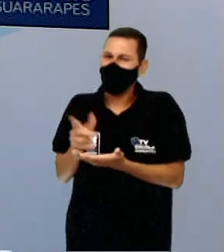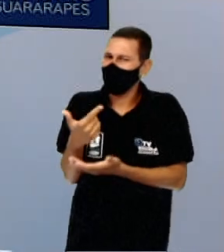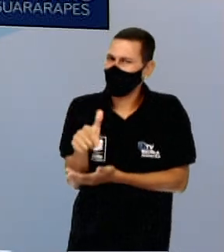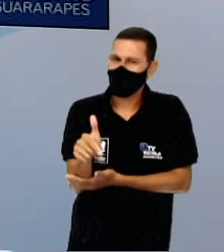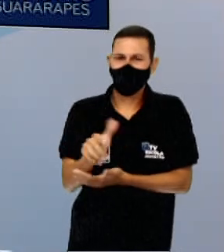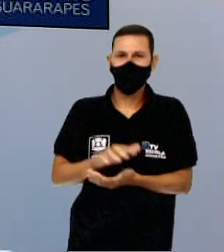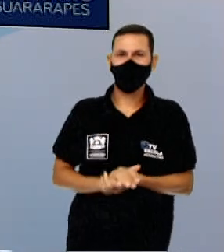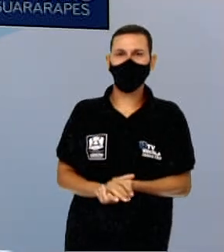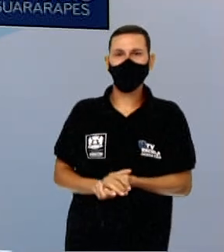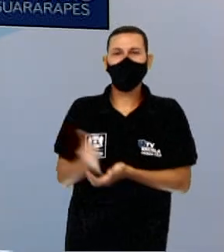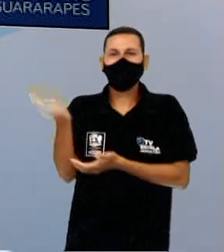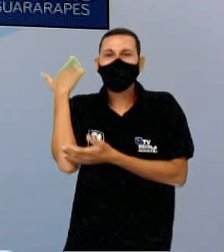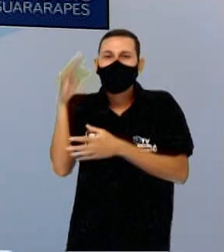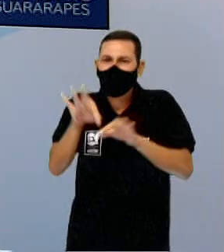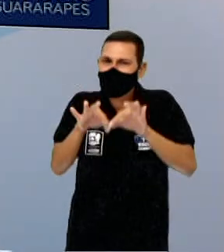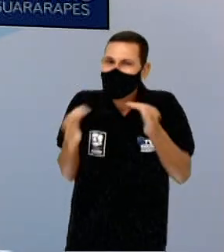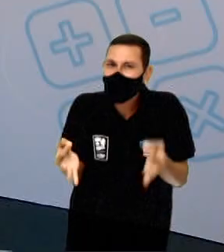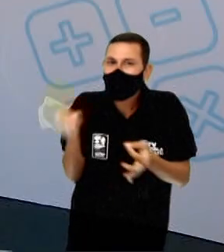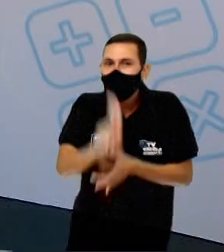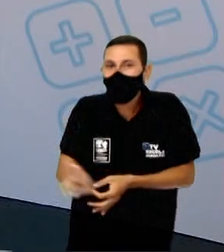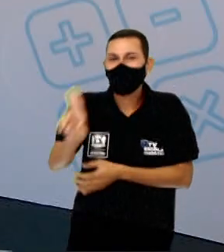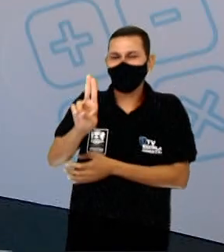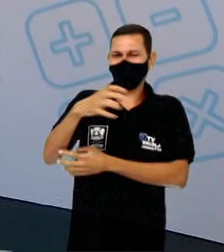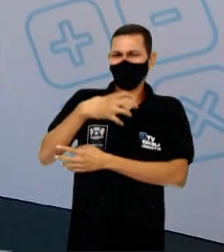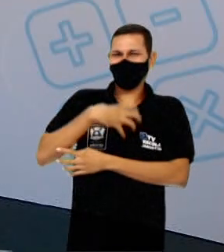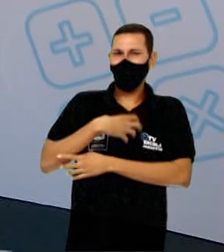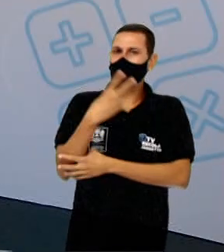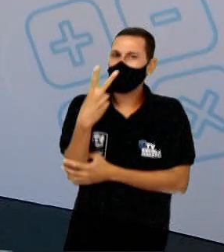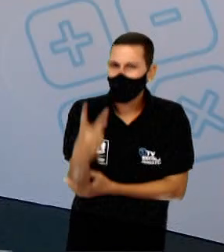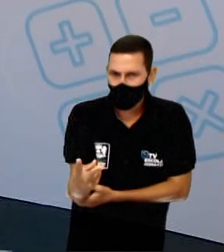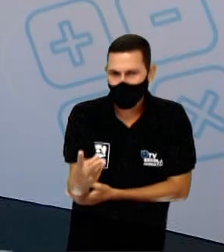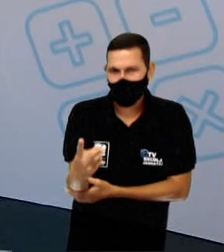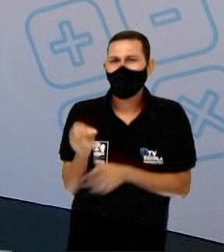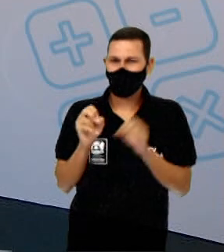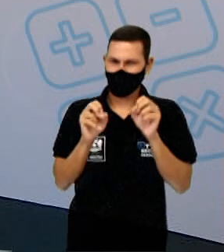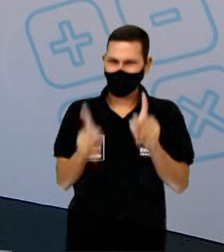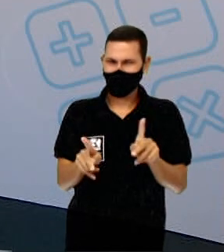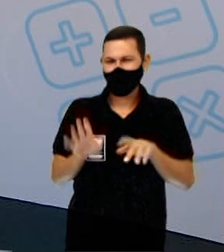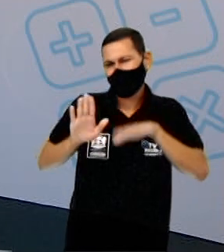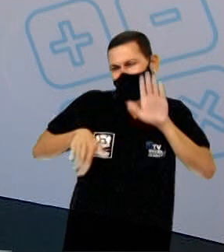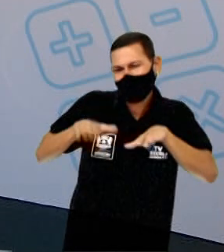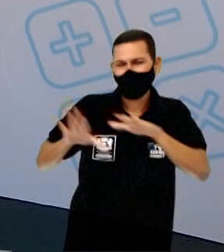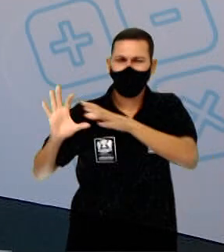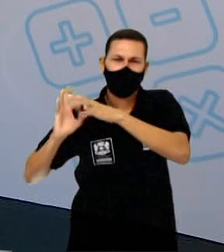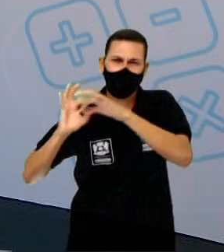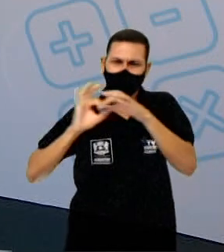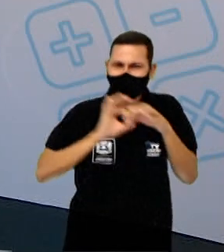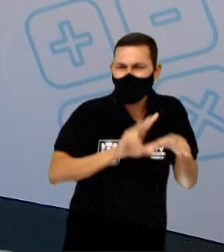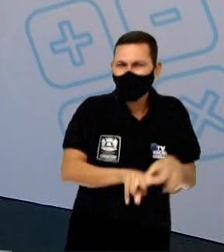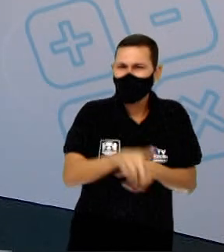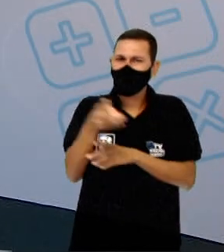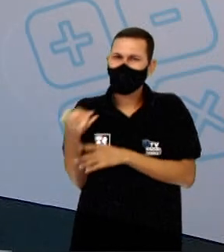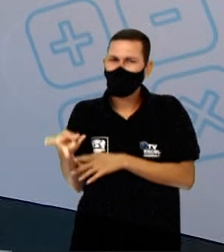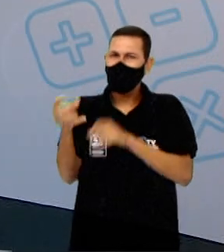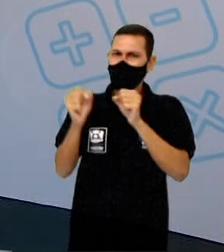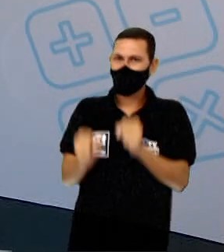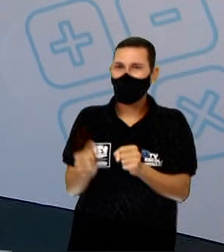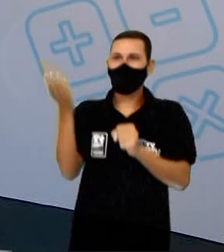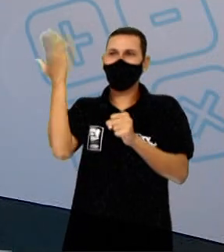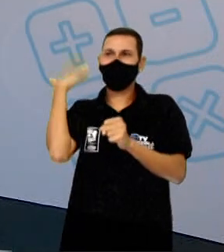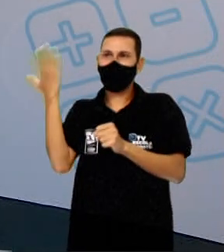simple past é usado para ambos, é usado para os dois, certo? Dependendo do contexto, a tradução pode ser passado